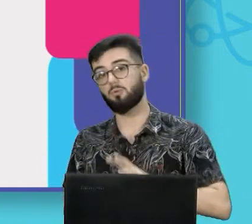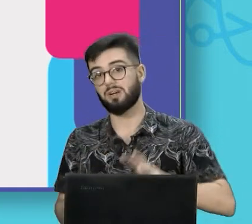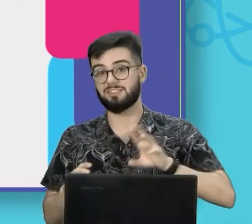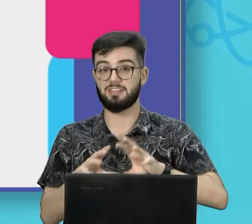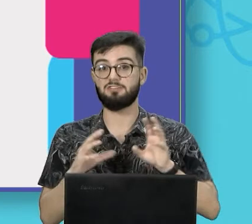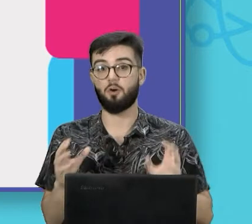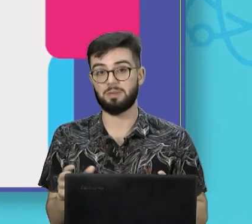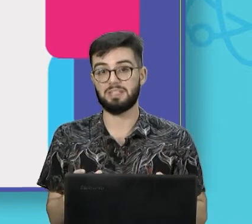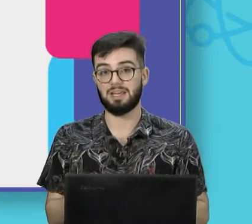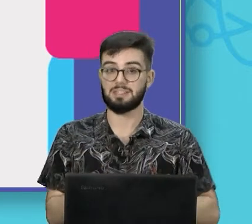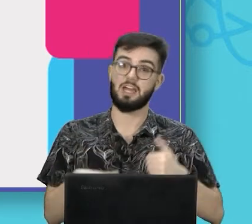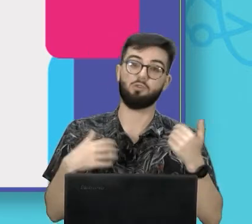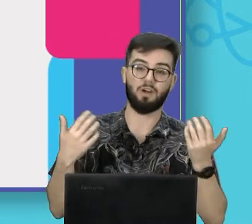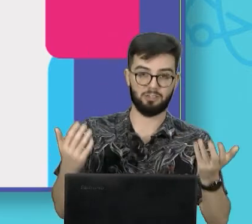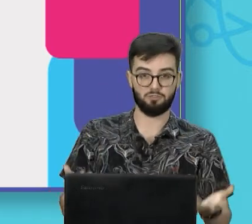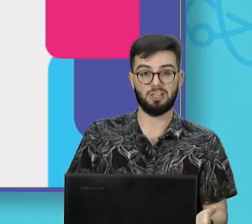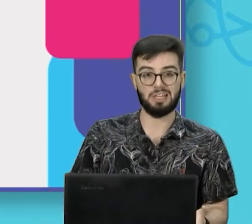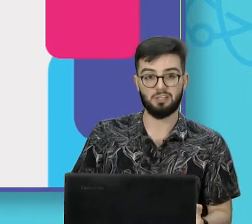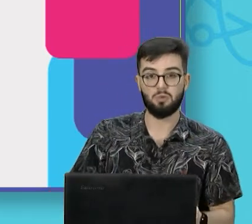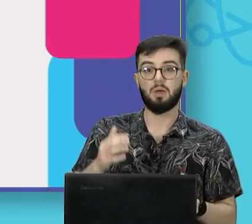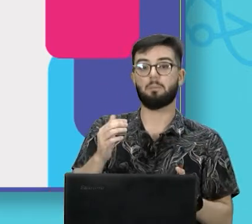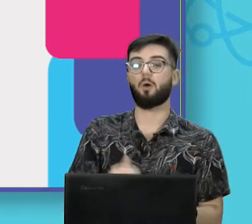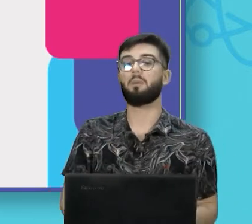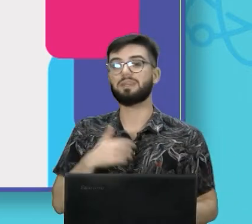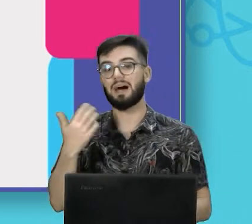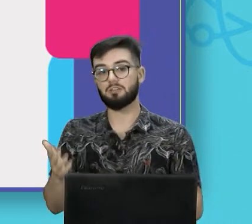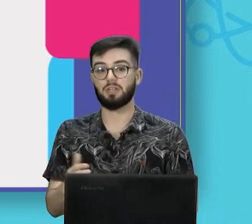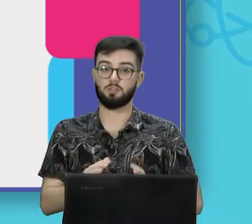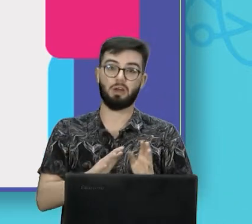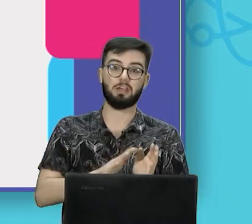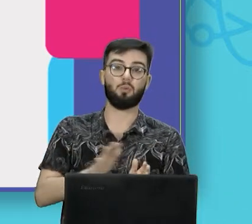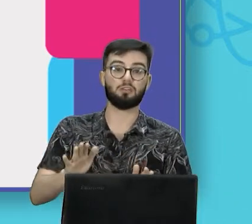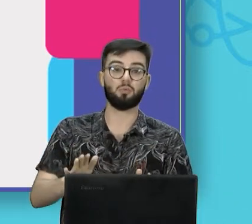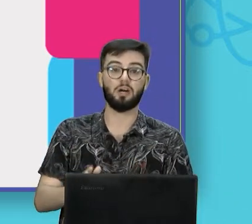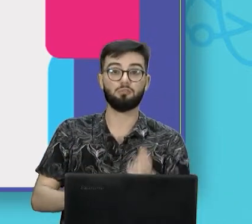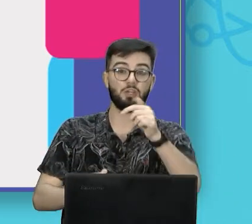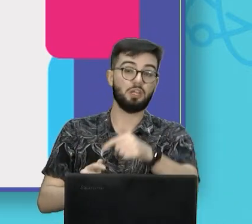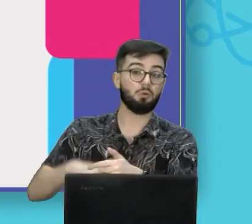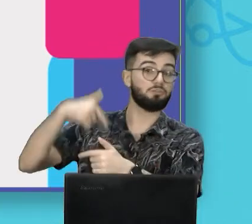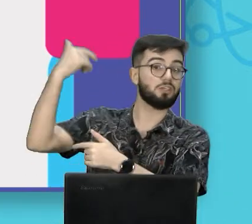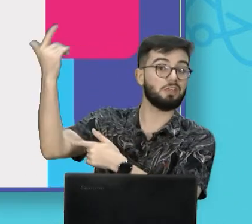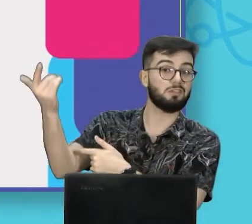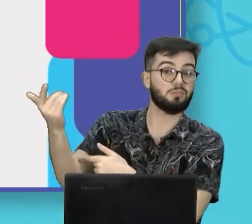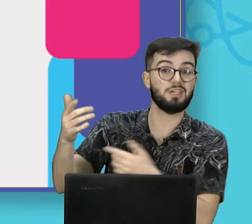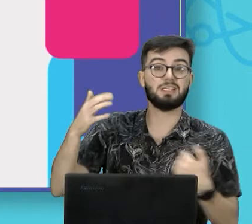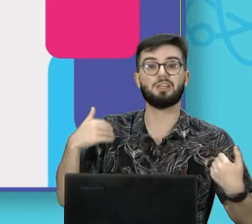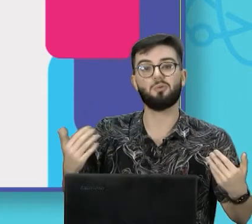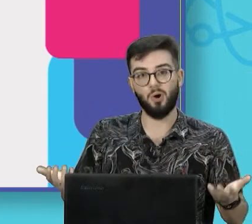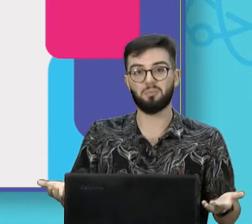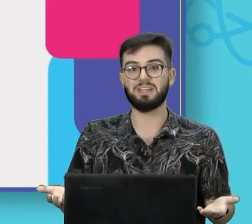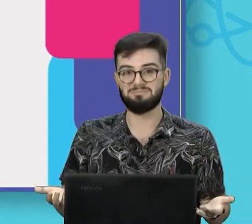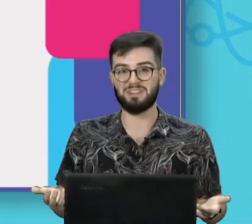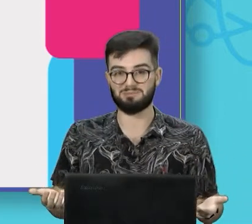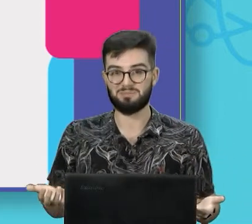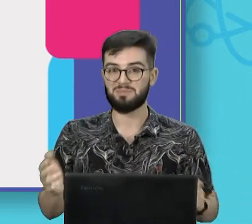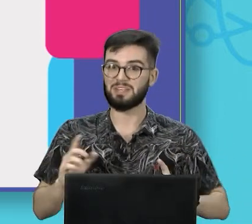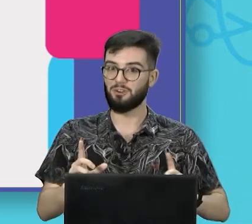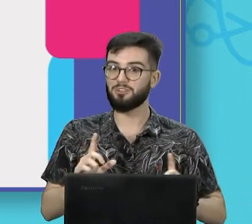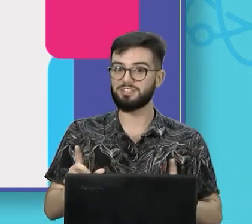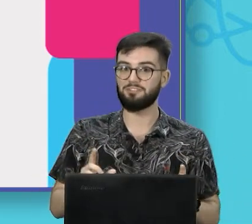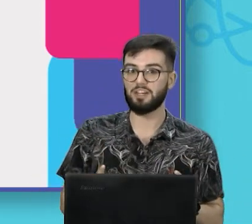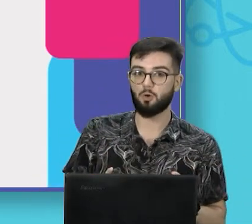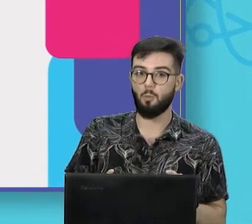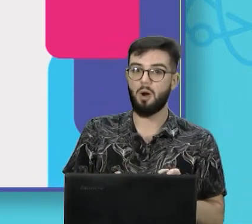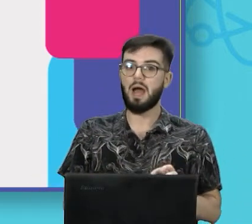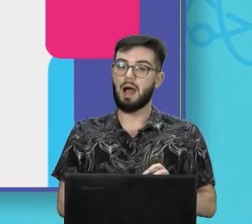pelo próprio congresso seria de forma indireta e aí O Wagner foi eleito para um mandato é que duraria 4 anos e quando foi ter lição seguinte de um golpe nele mesmo